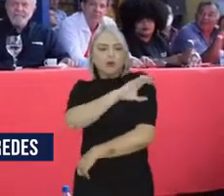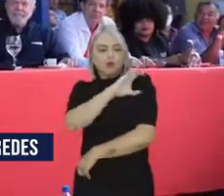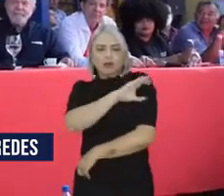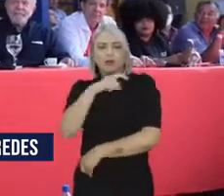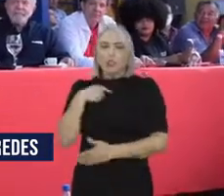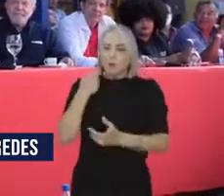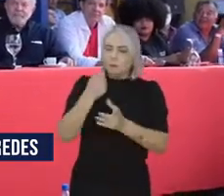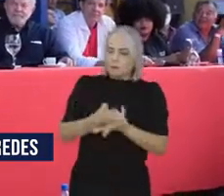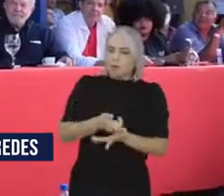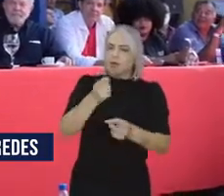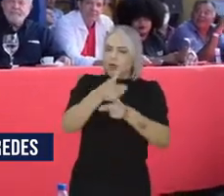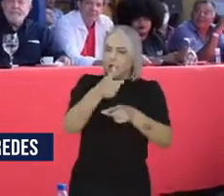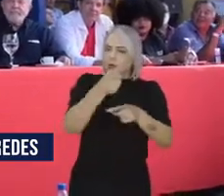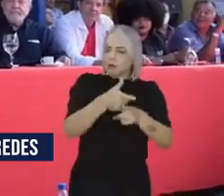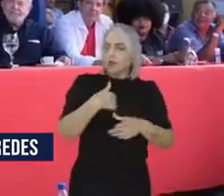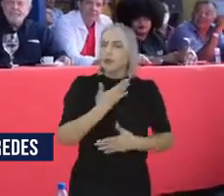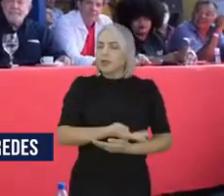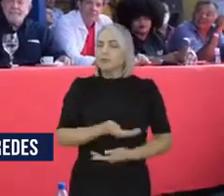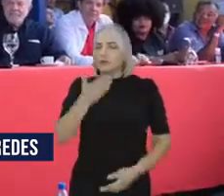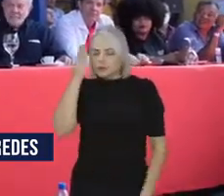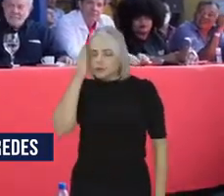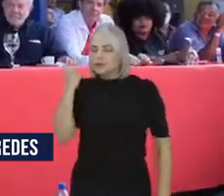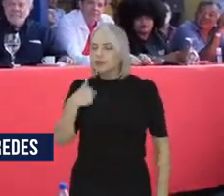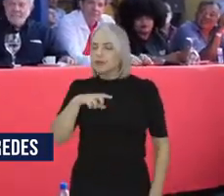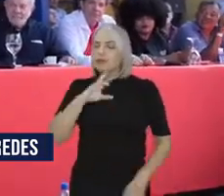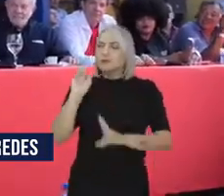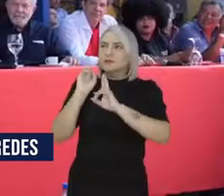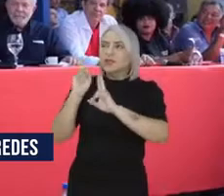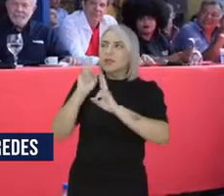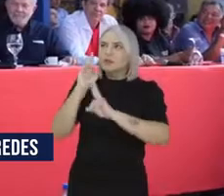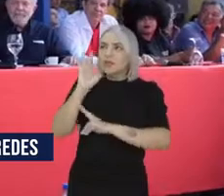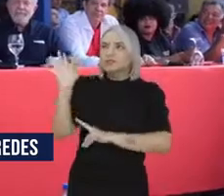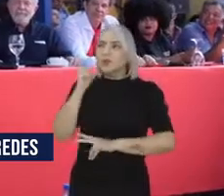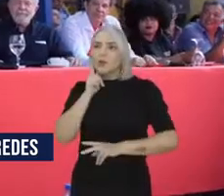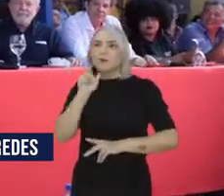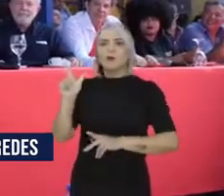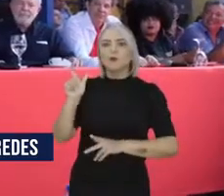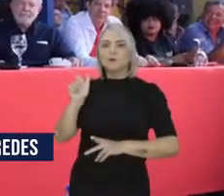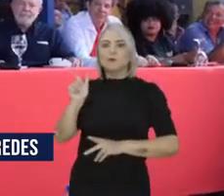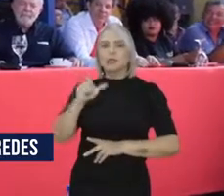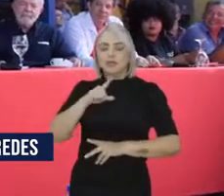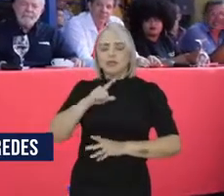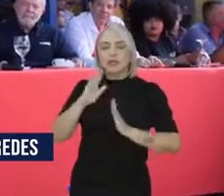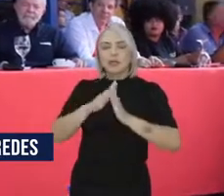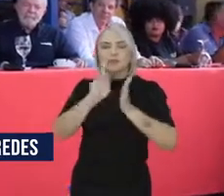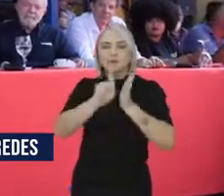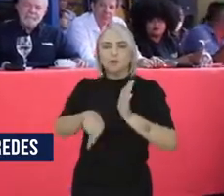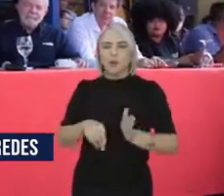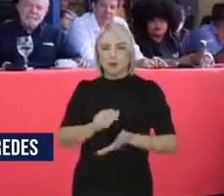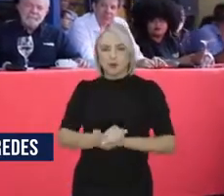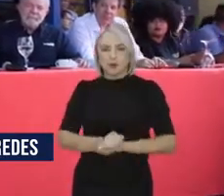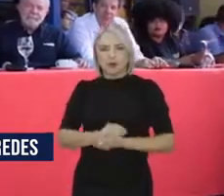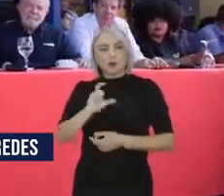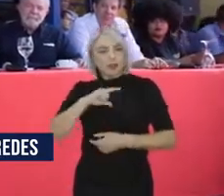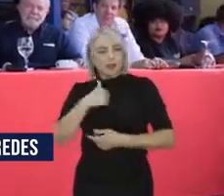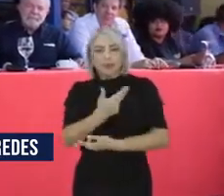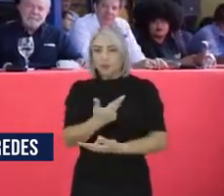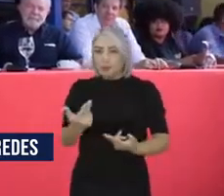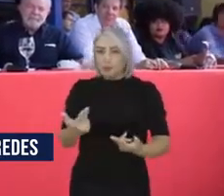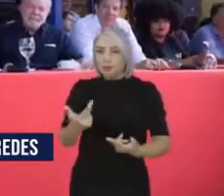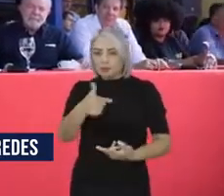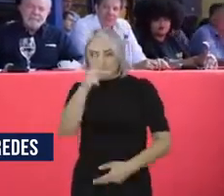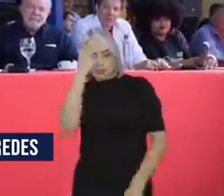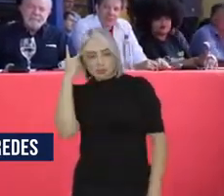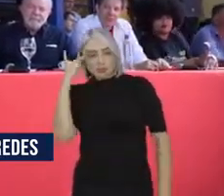mas eu sei que eu tenho a esperança e o sonho que eu vou conseguir a minha casa. E assim como muitos da quebrada. E tem muitas